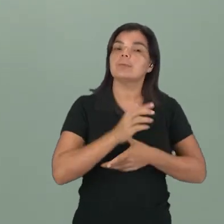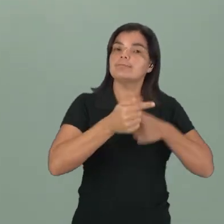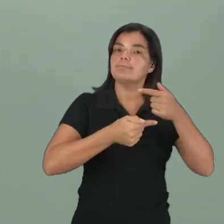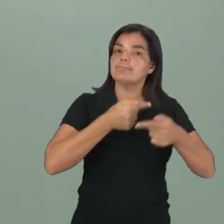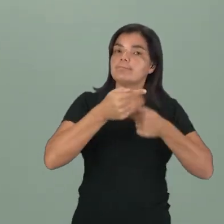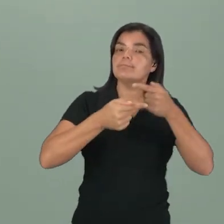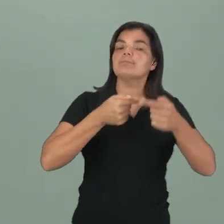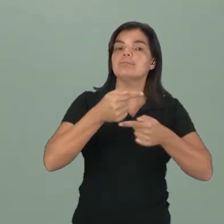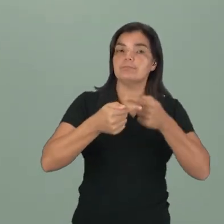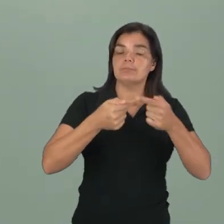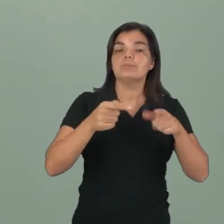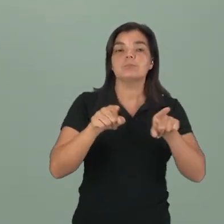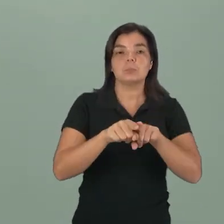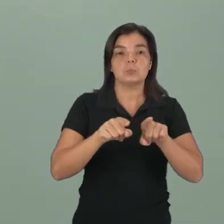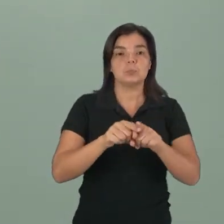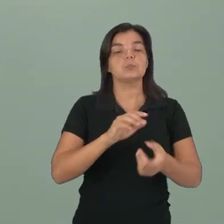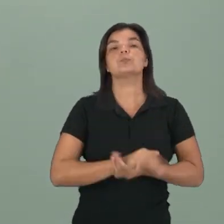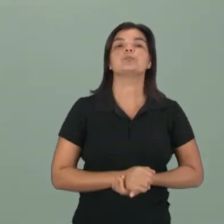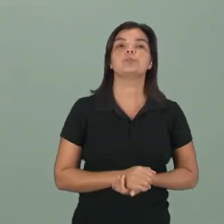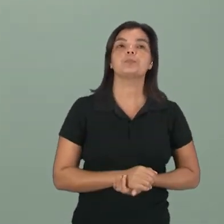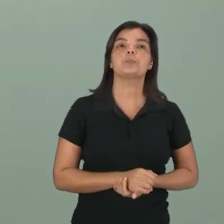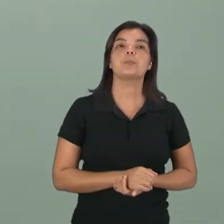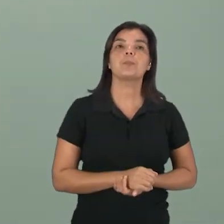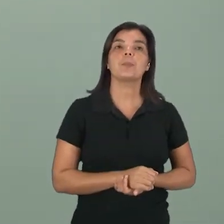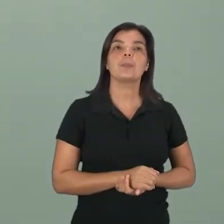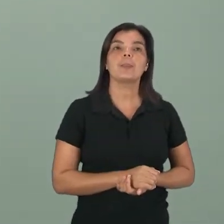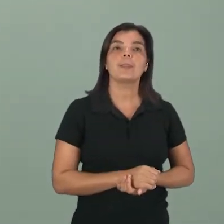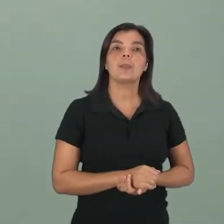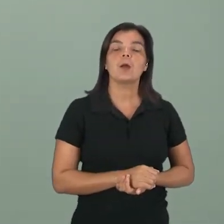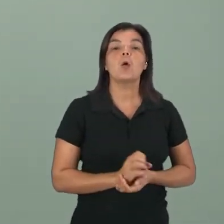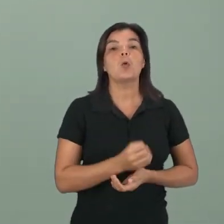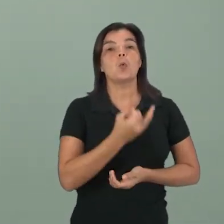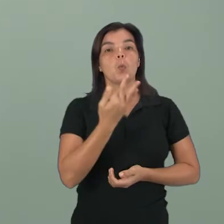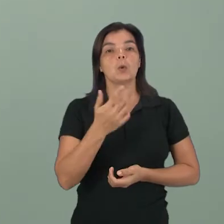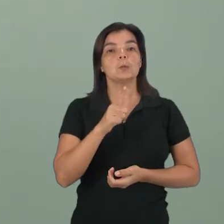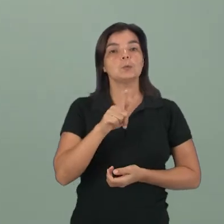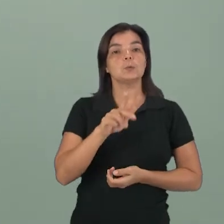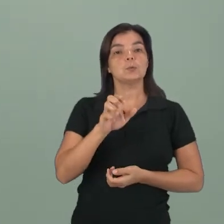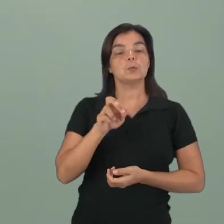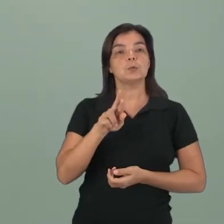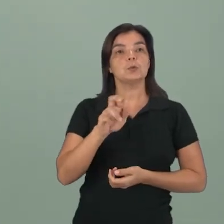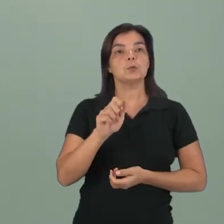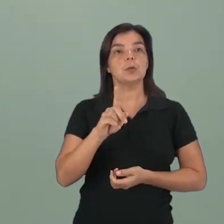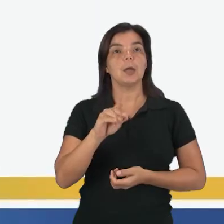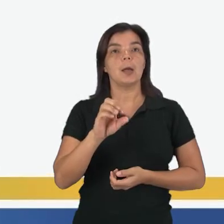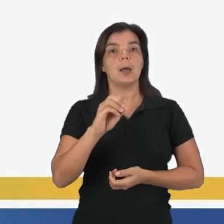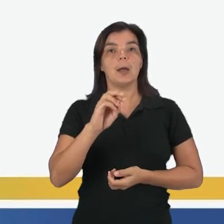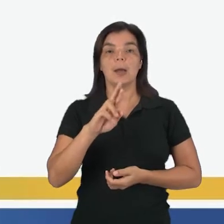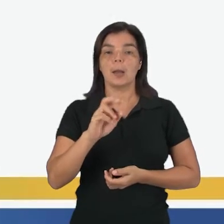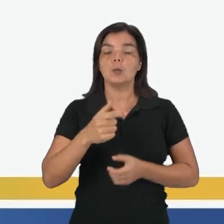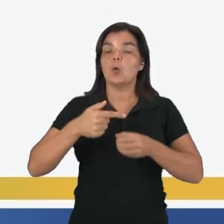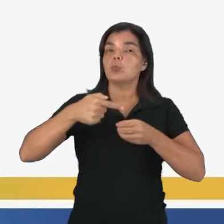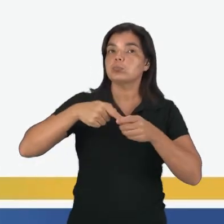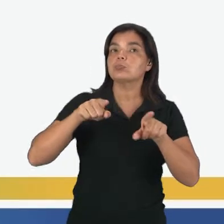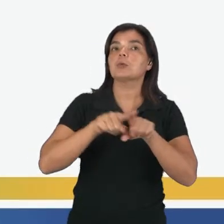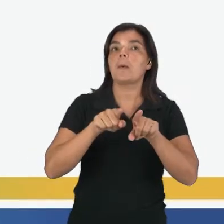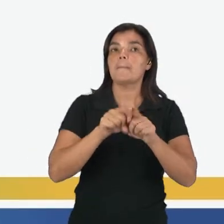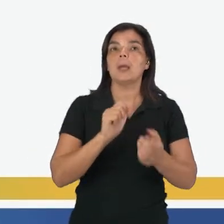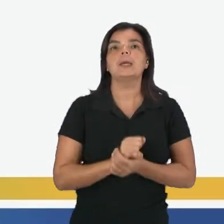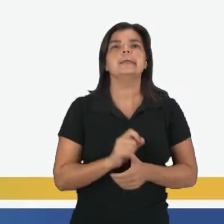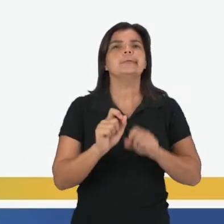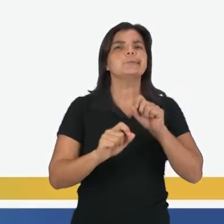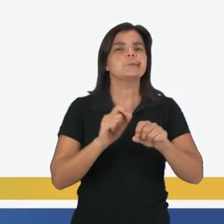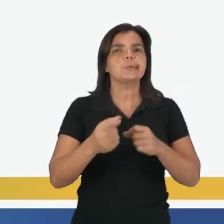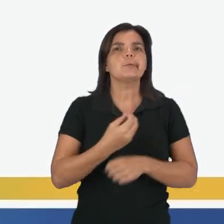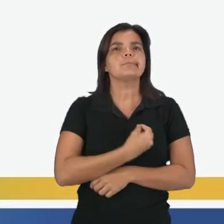gerada nessa termoelétrica. Quanto o gerador a combustão é uma outra maneira, que esse aí tanto pode estar